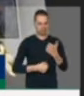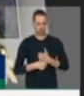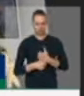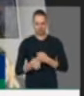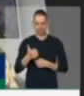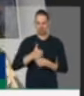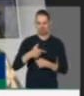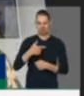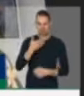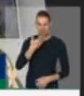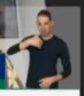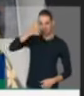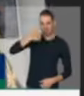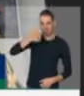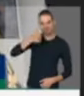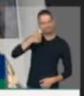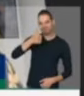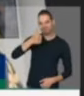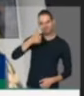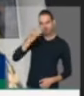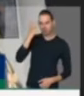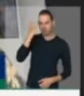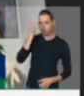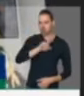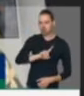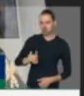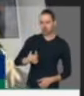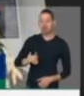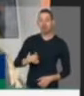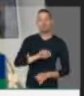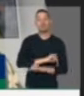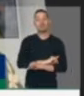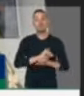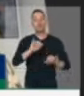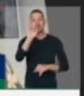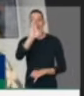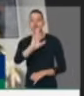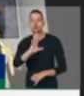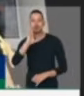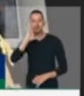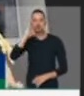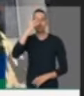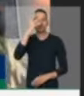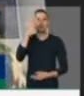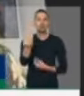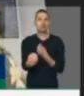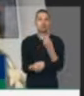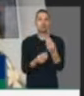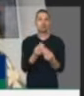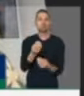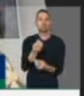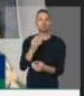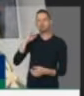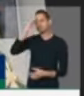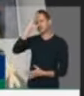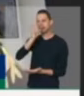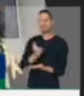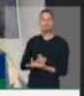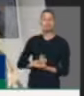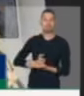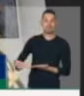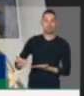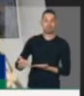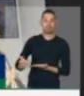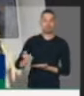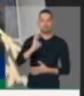melhor. Eu quero aqui dizer, senhor presidente, que o remédio para o Brasil é o impeachment de Bolsonaro. O